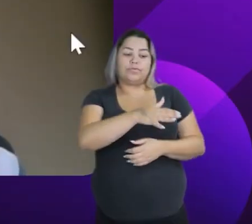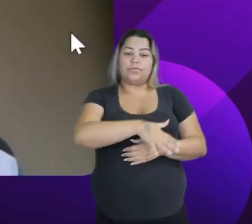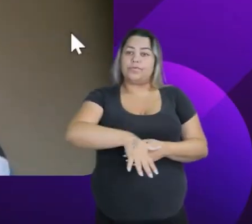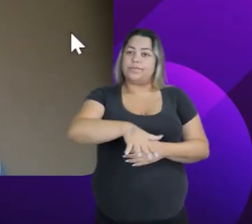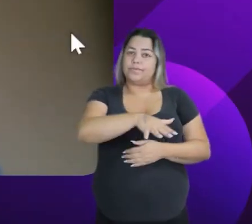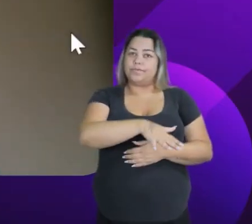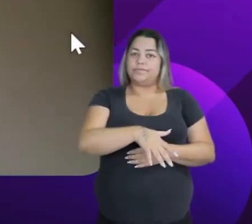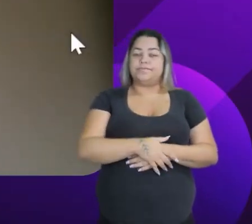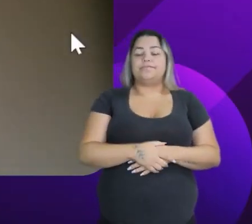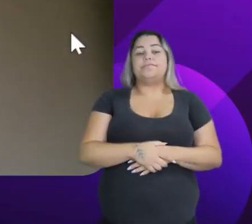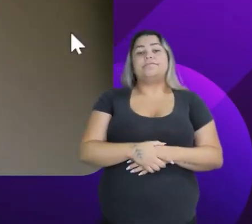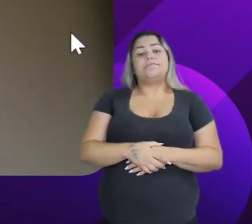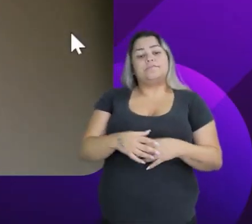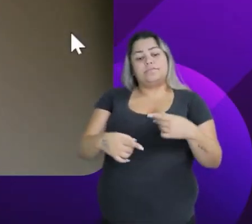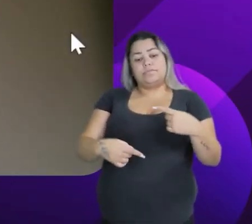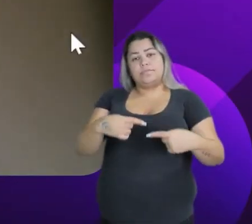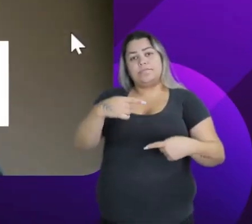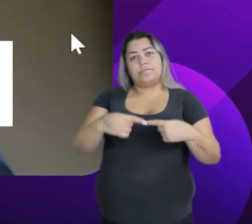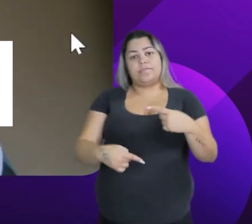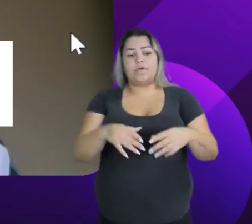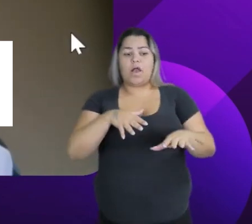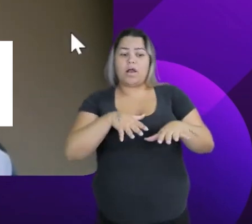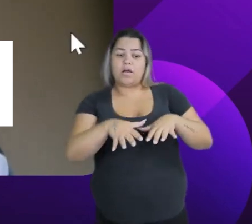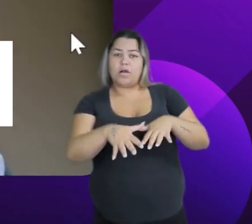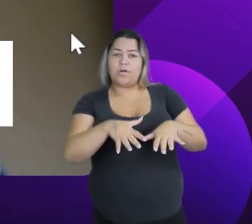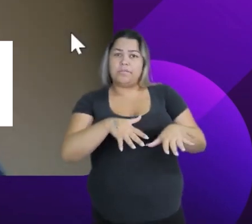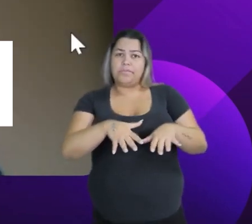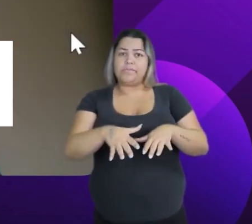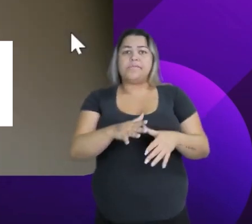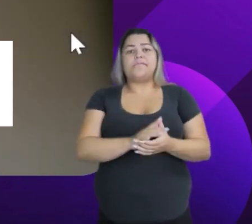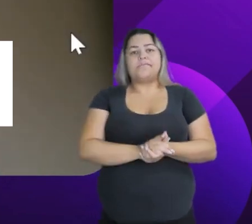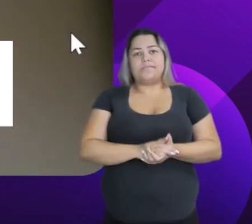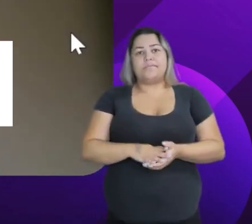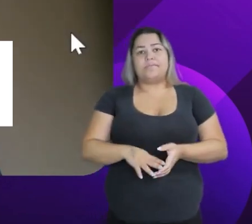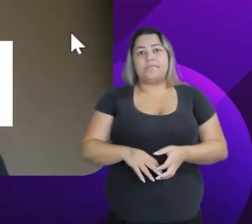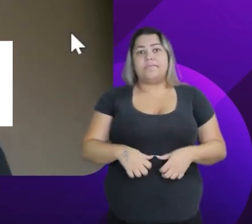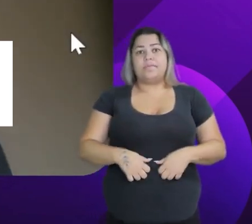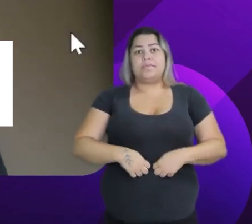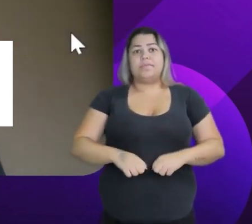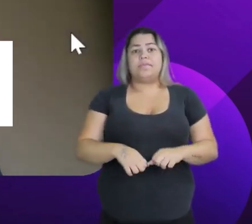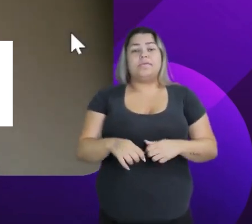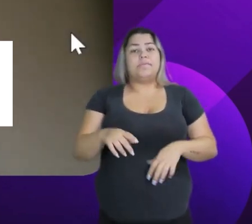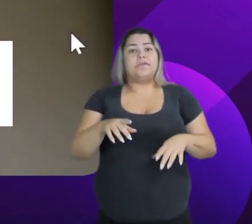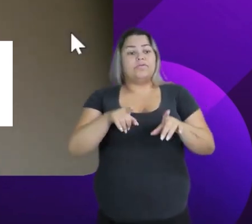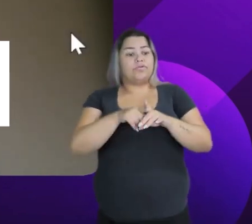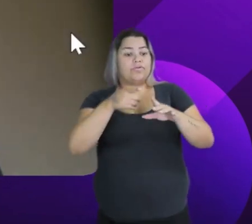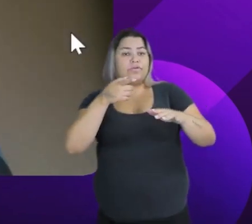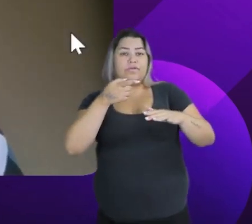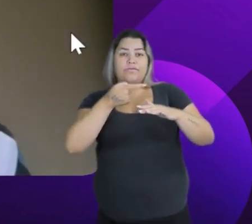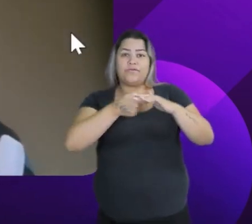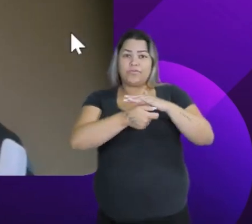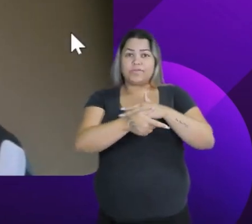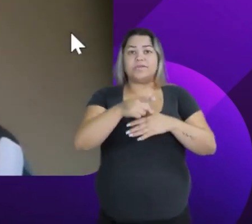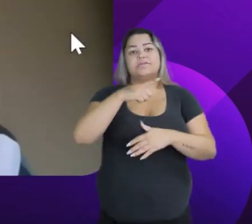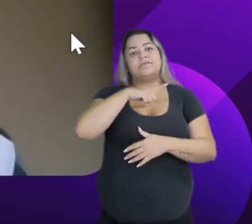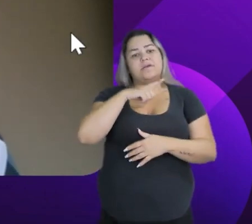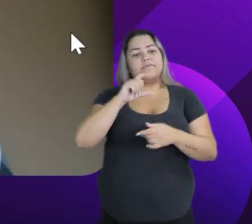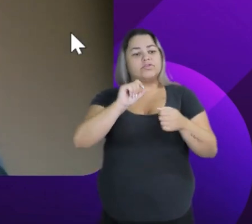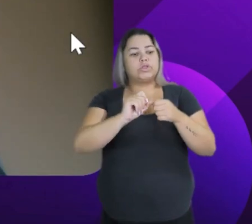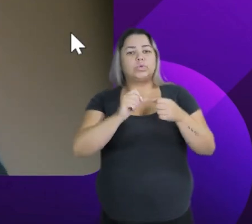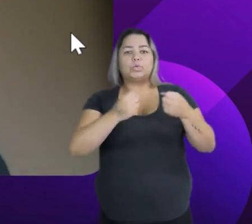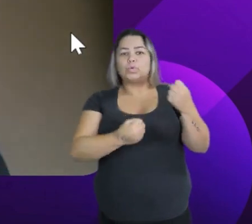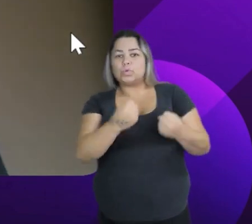A Lei da Política Nacional da Mobilidade Urbana, ela define que a prioridade de investimento deverá ser feita no transporte